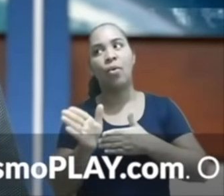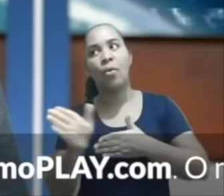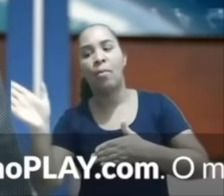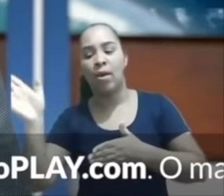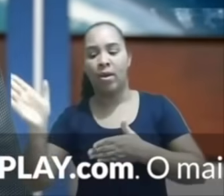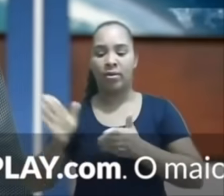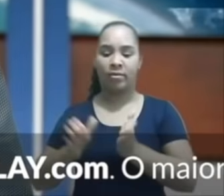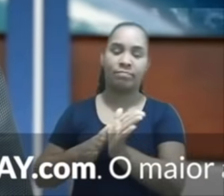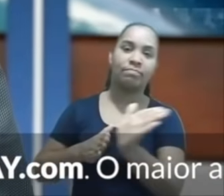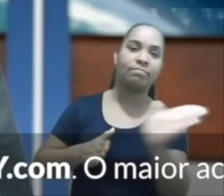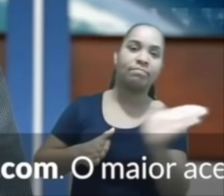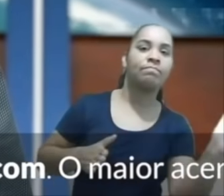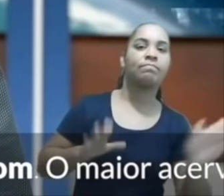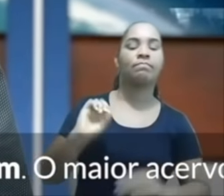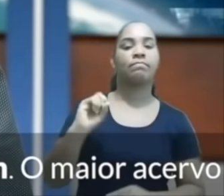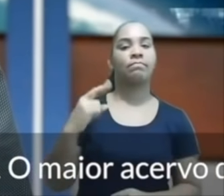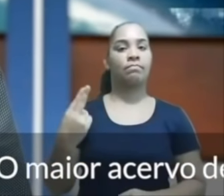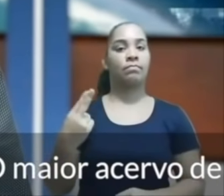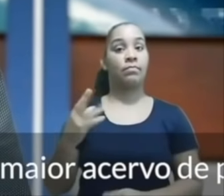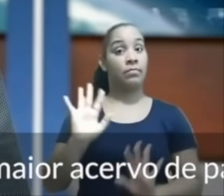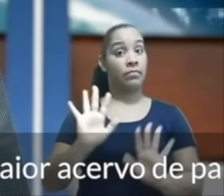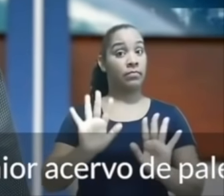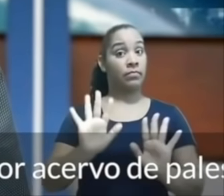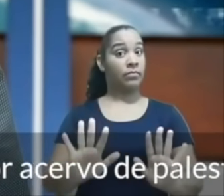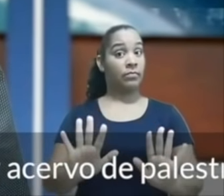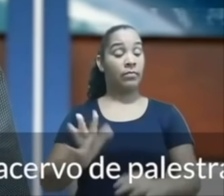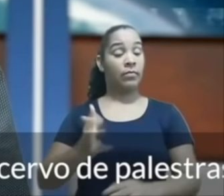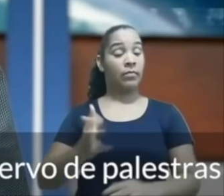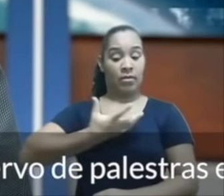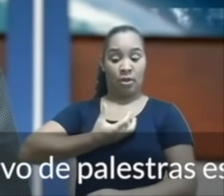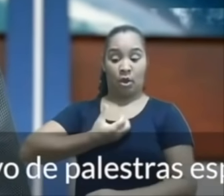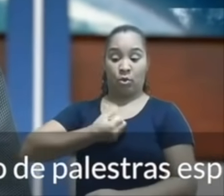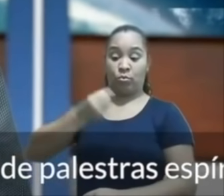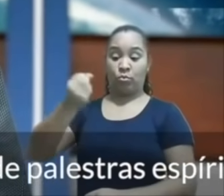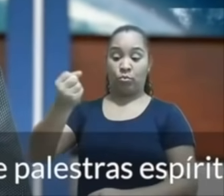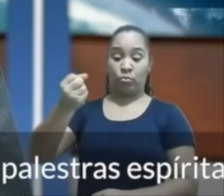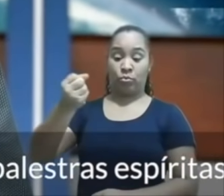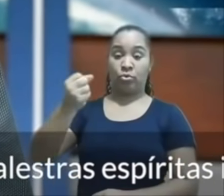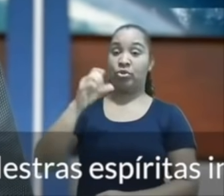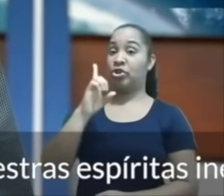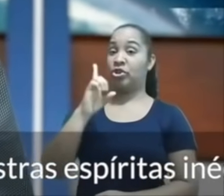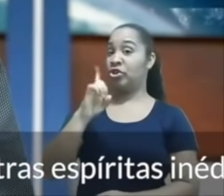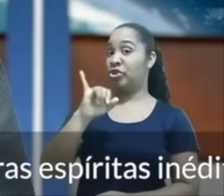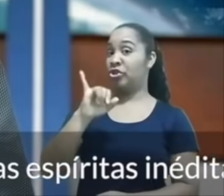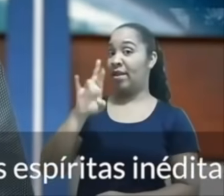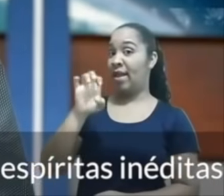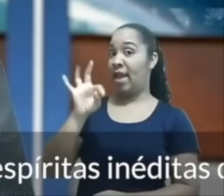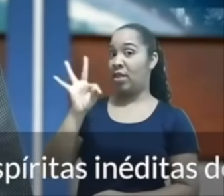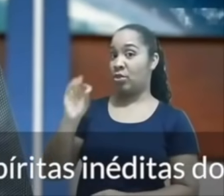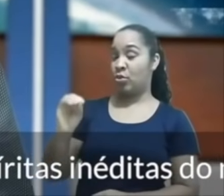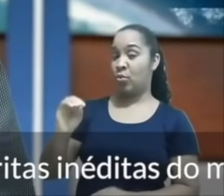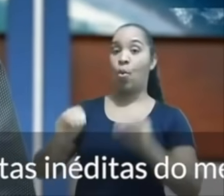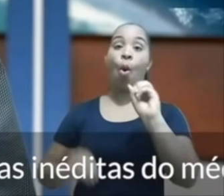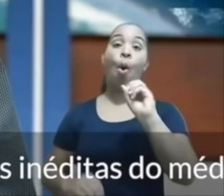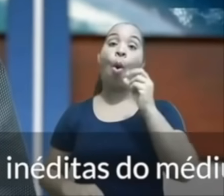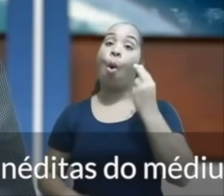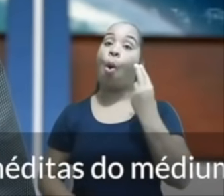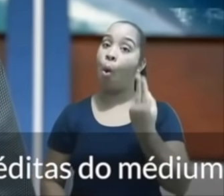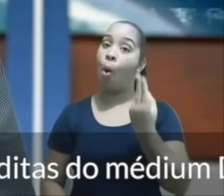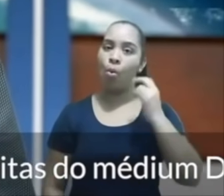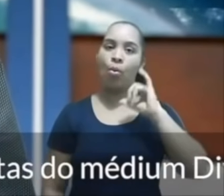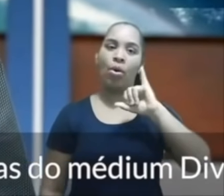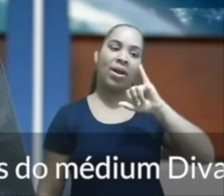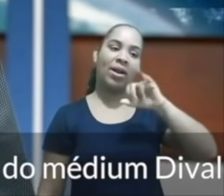suicídio, direto e indireto, ou indireto, constitui uma